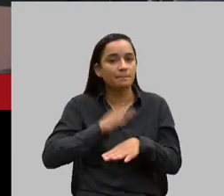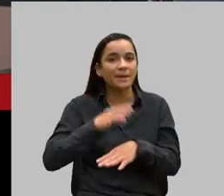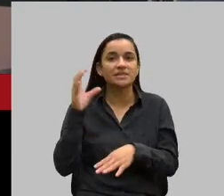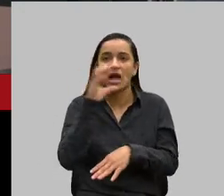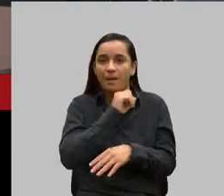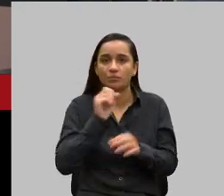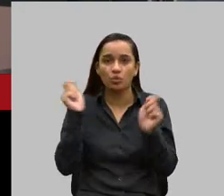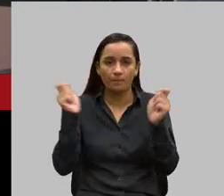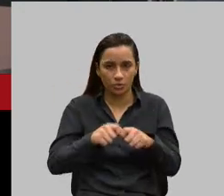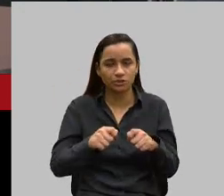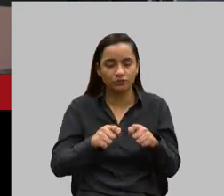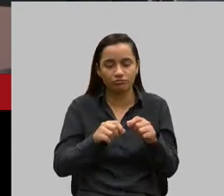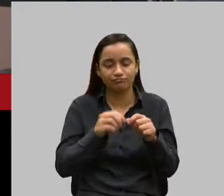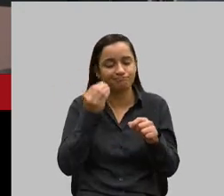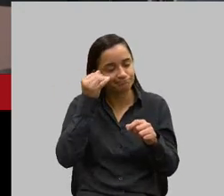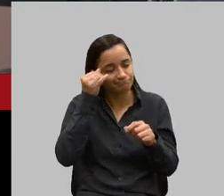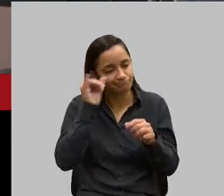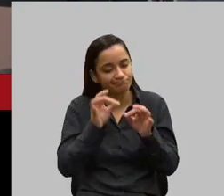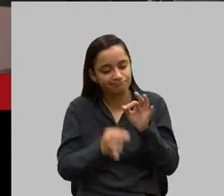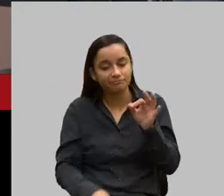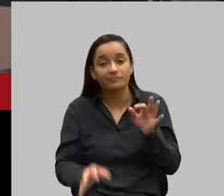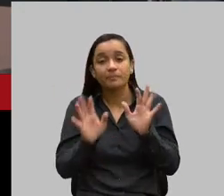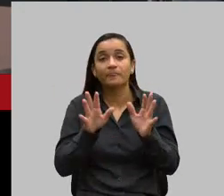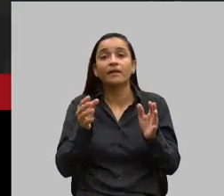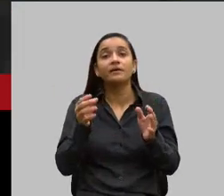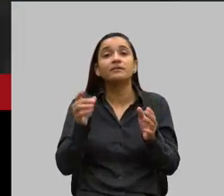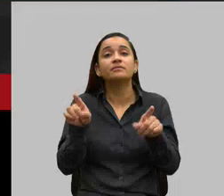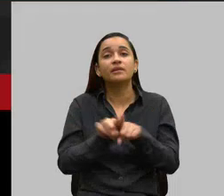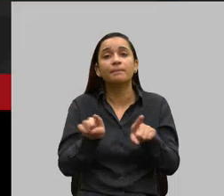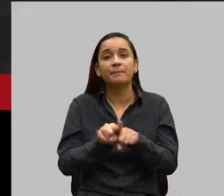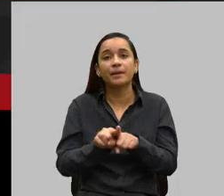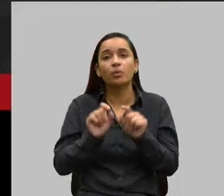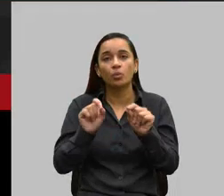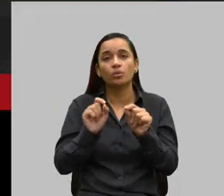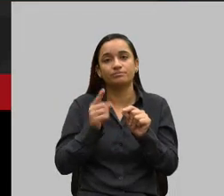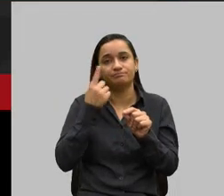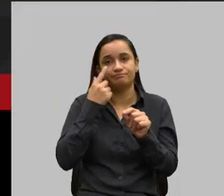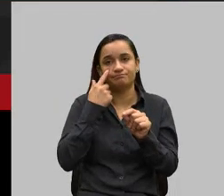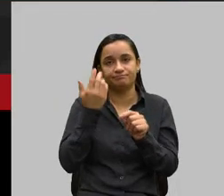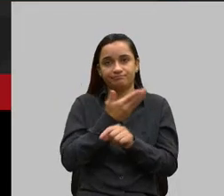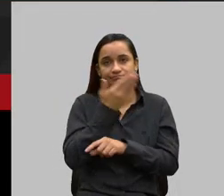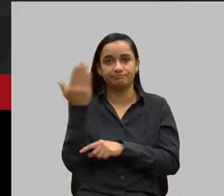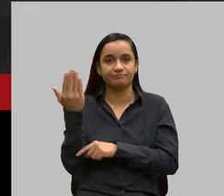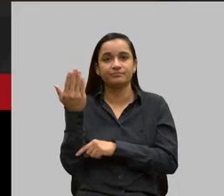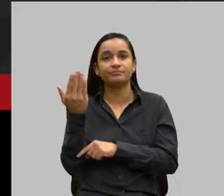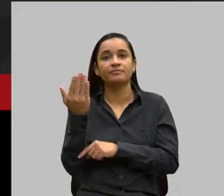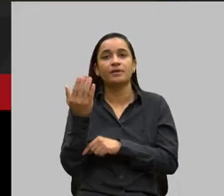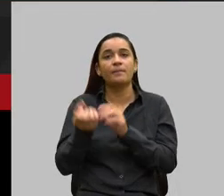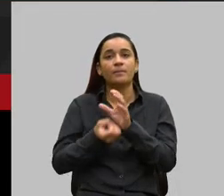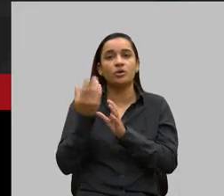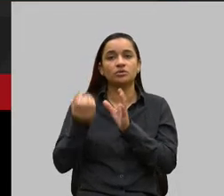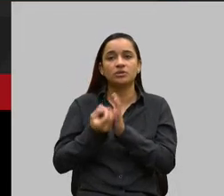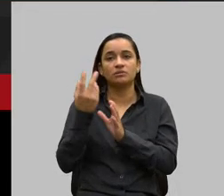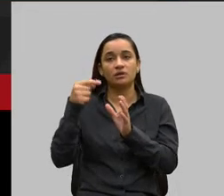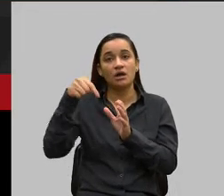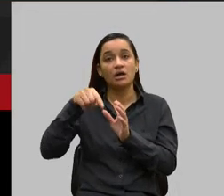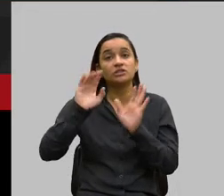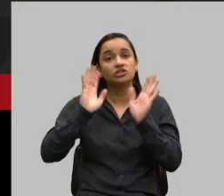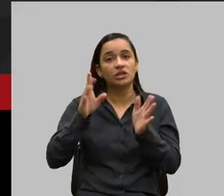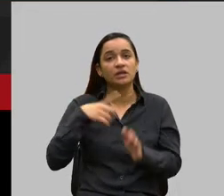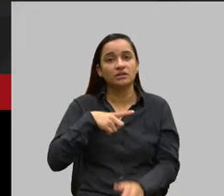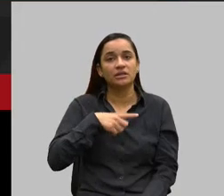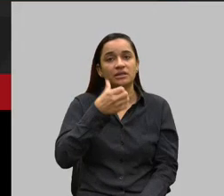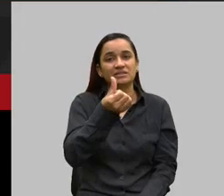Presidente eh arranjos produtivos locais estamos aí com 68 ap reconhecidos em Minas